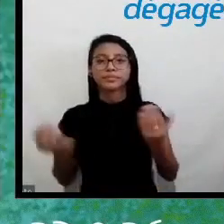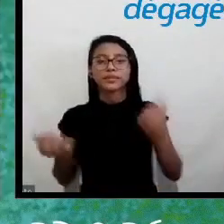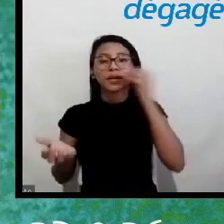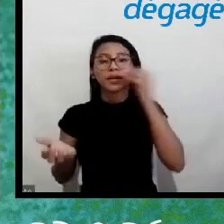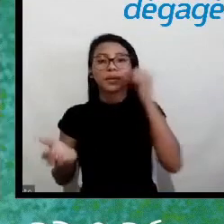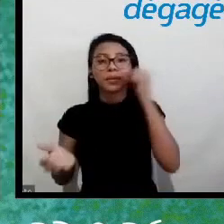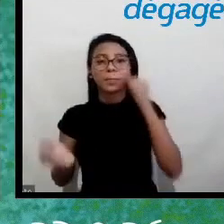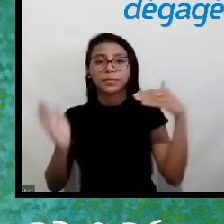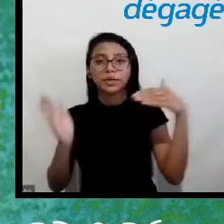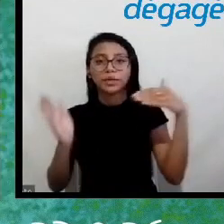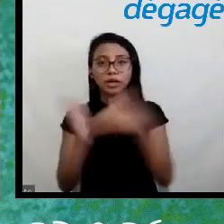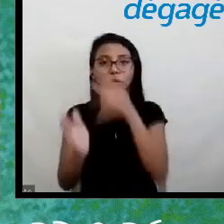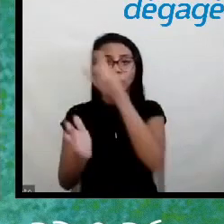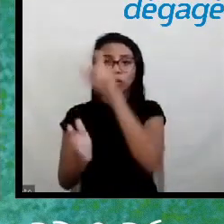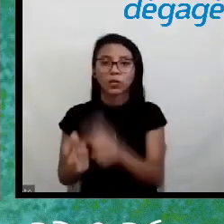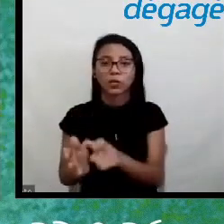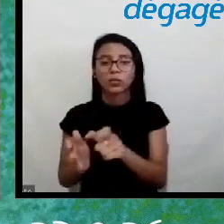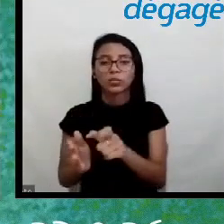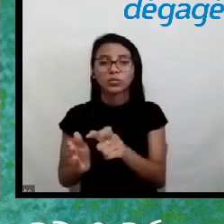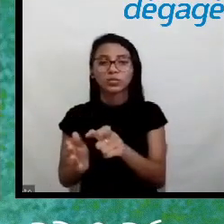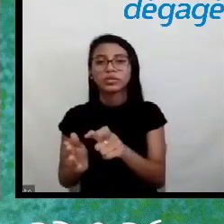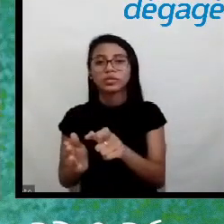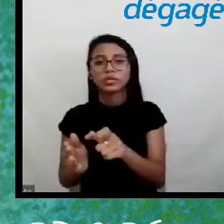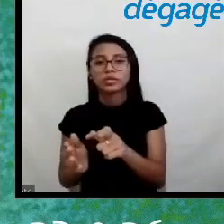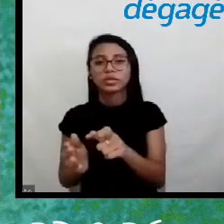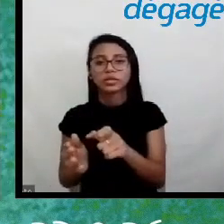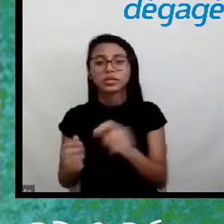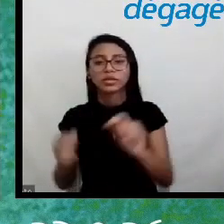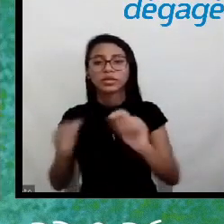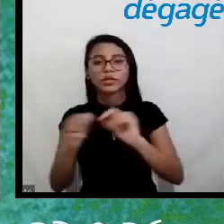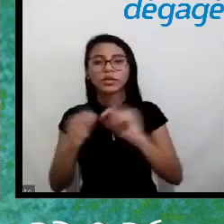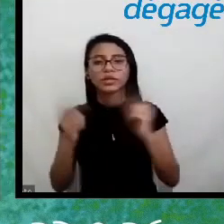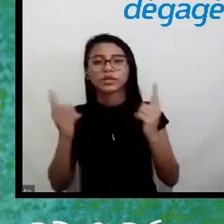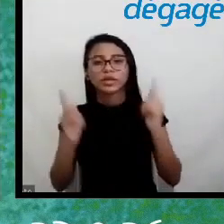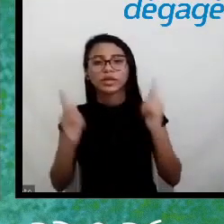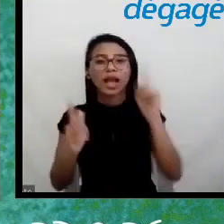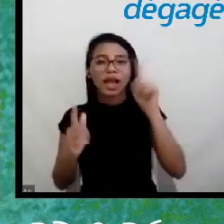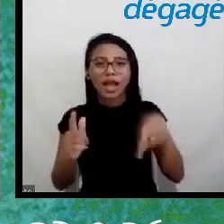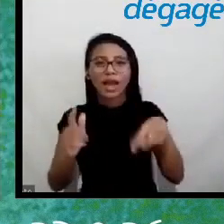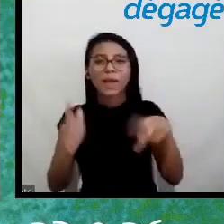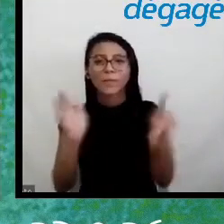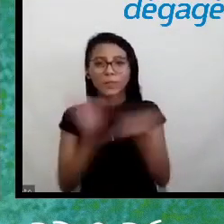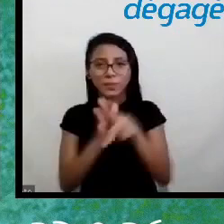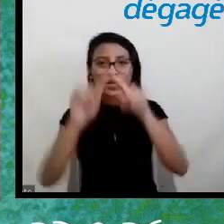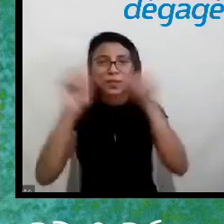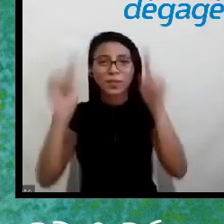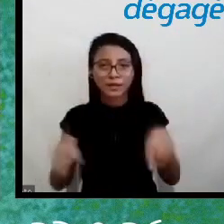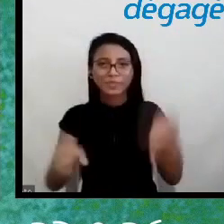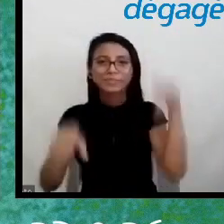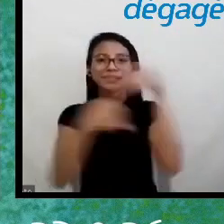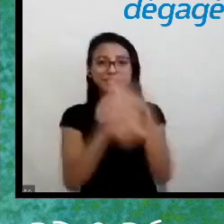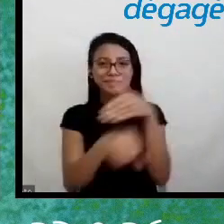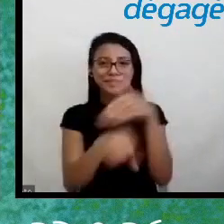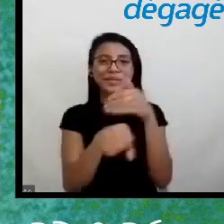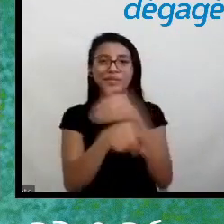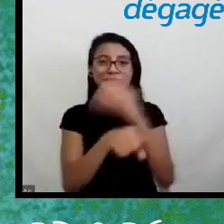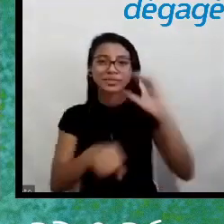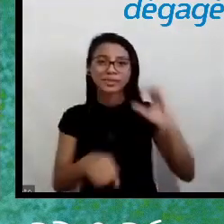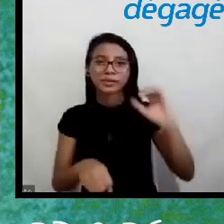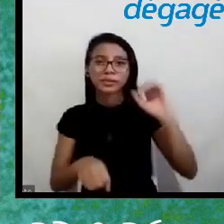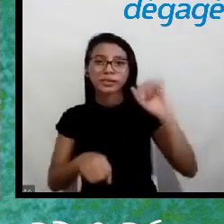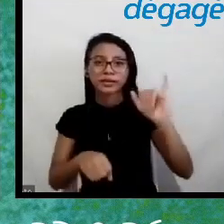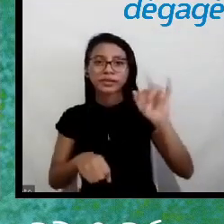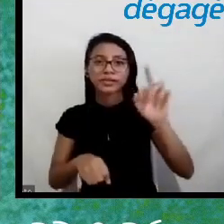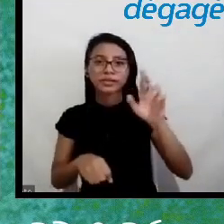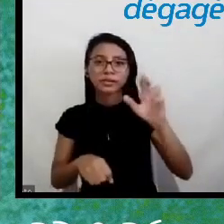fazendo assim para a câmera no final, ela é uma das participantes do Circulando. E estava lá com a gente vendendo.